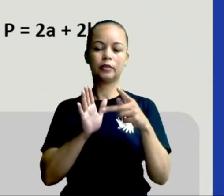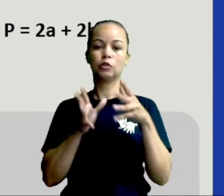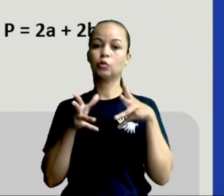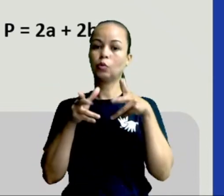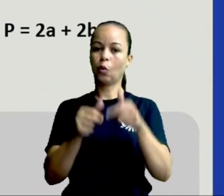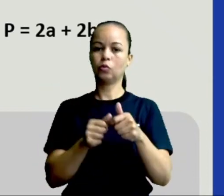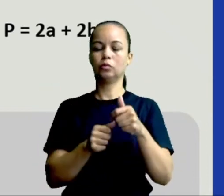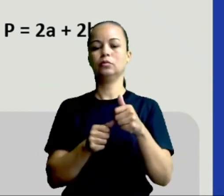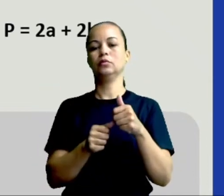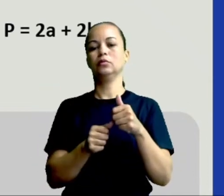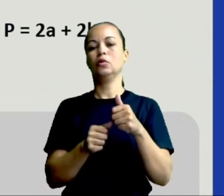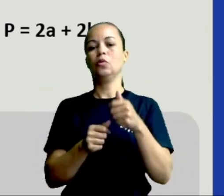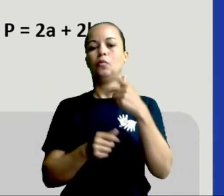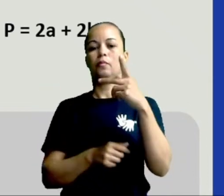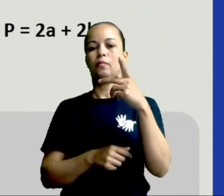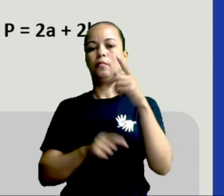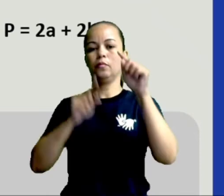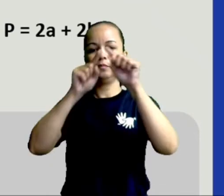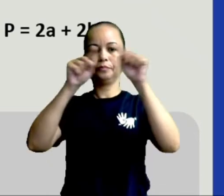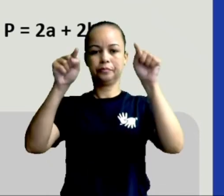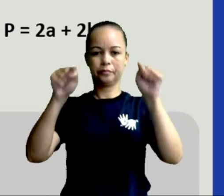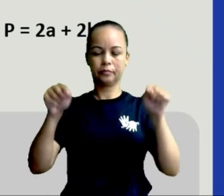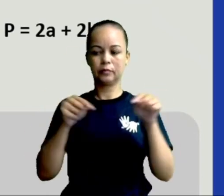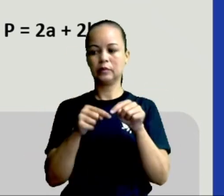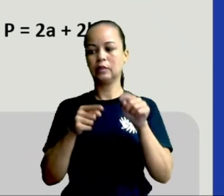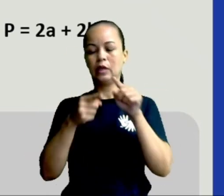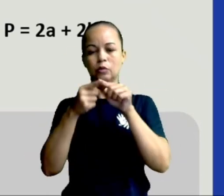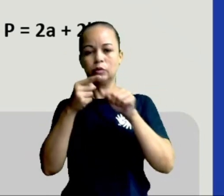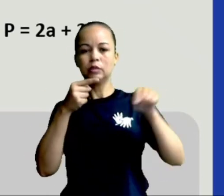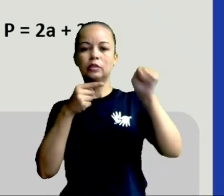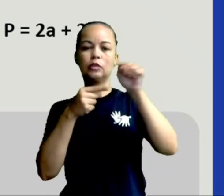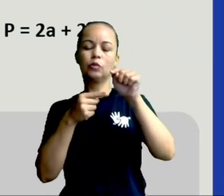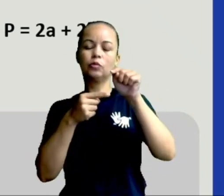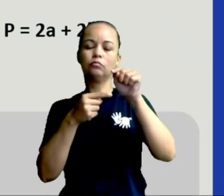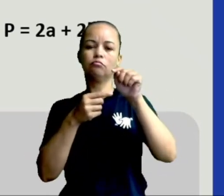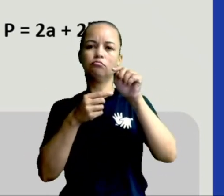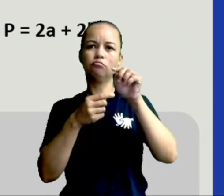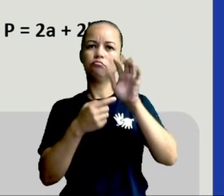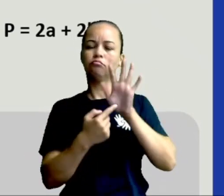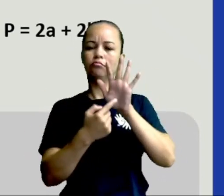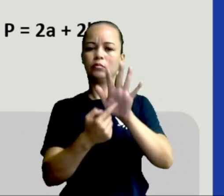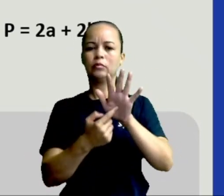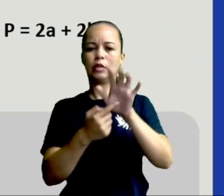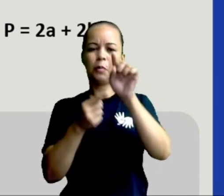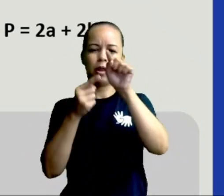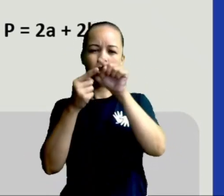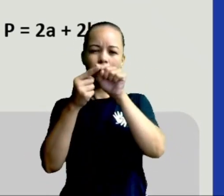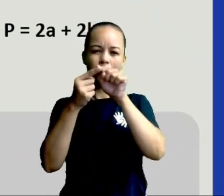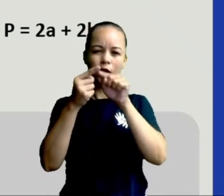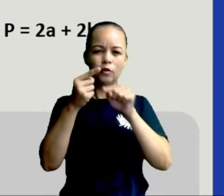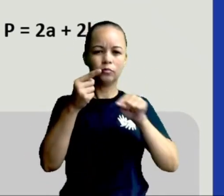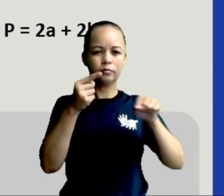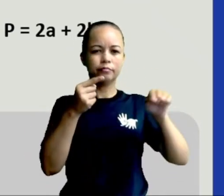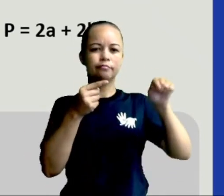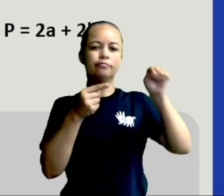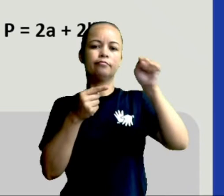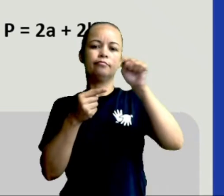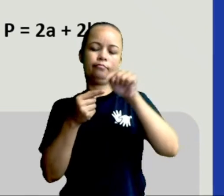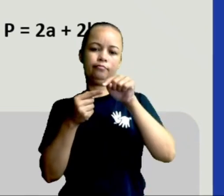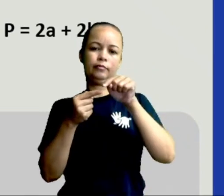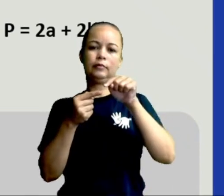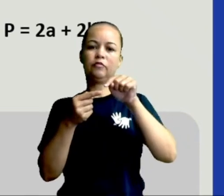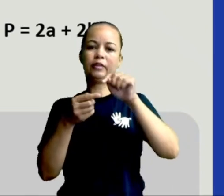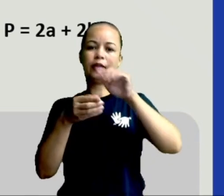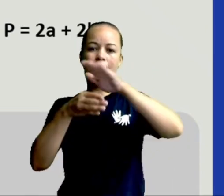polígono, porque o círculo é o único que traz uma referência aí que eu preciso saber a medida do seu contorno, né? Que ele não vai ter